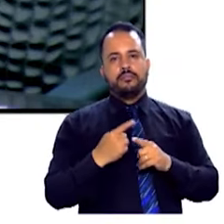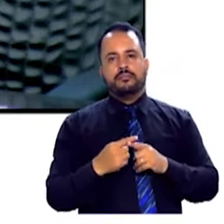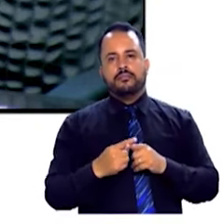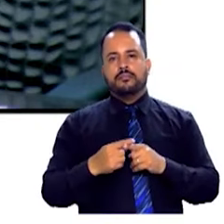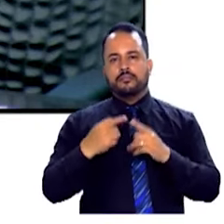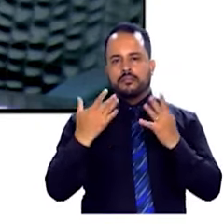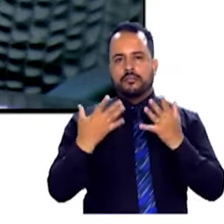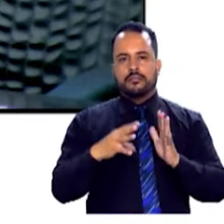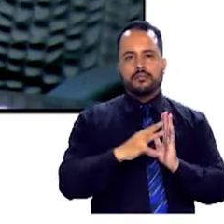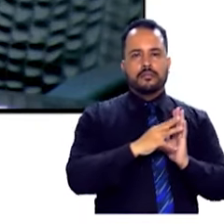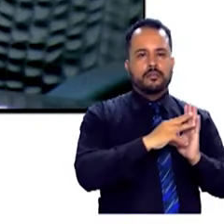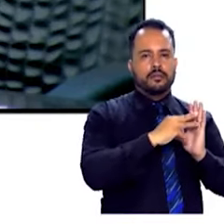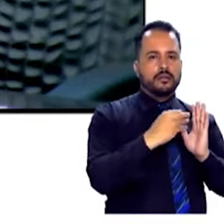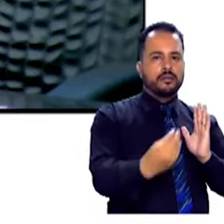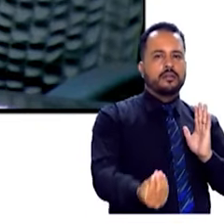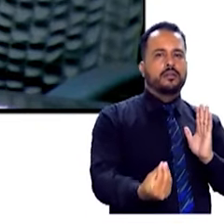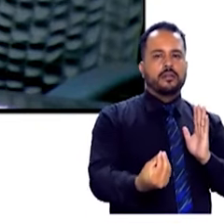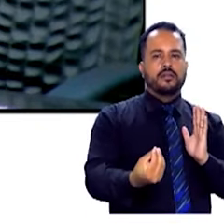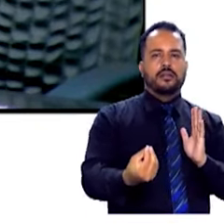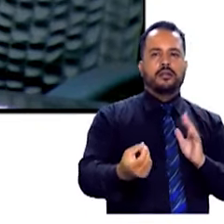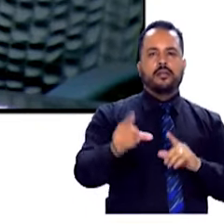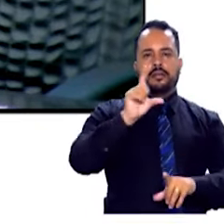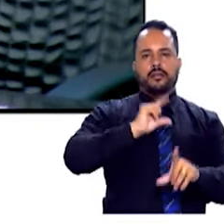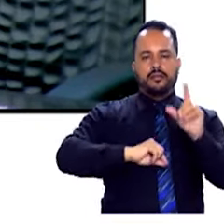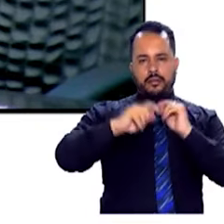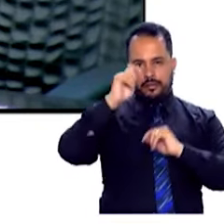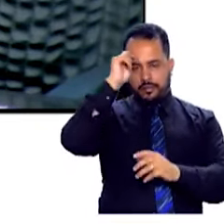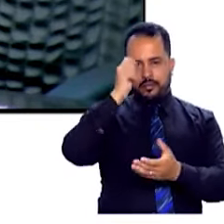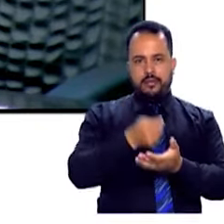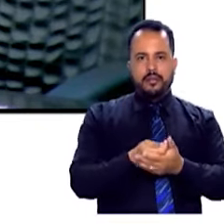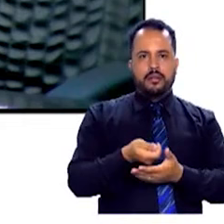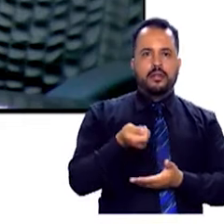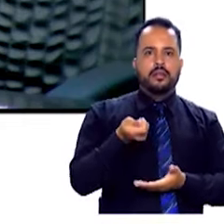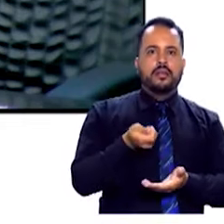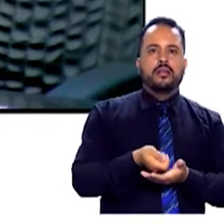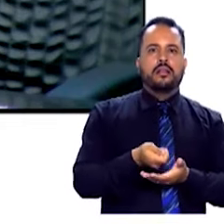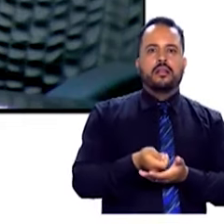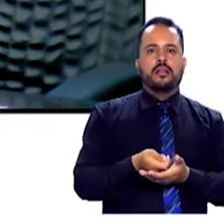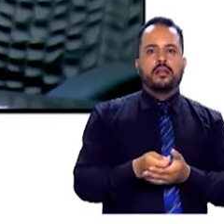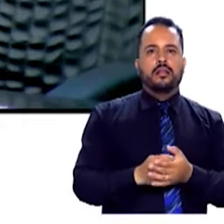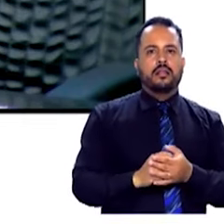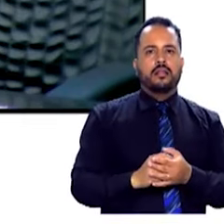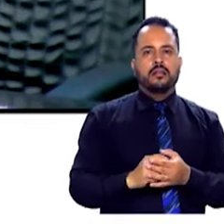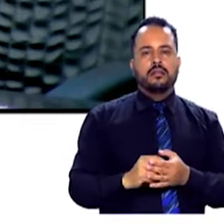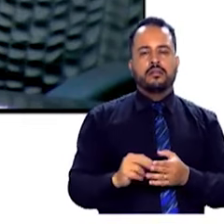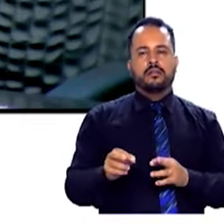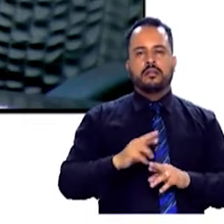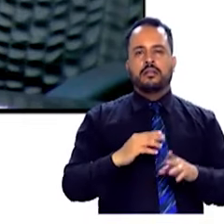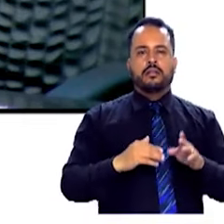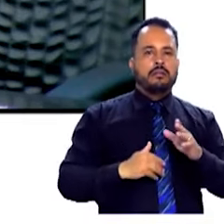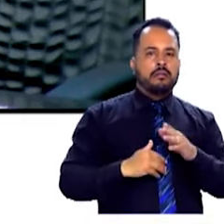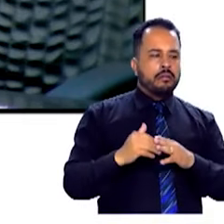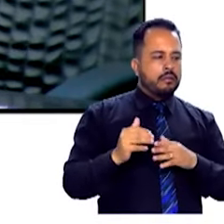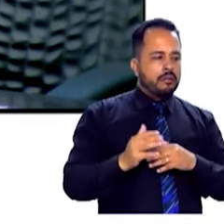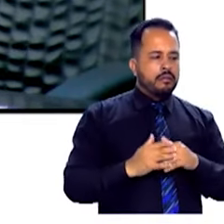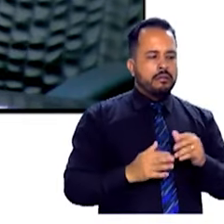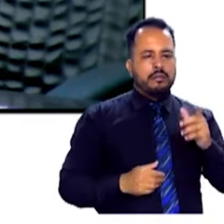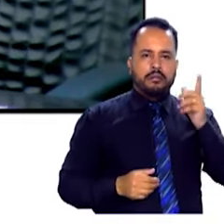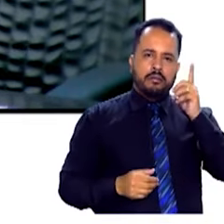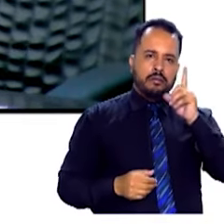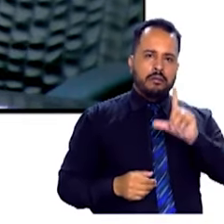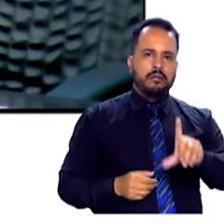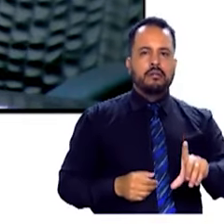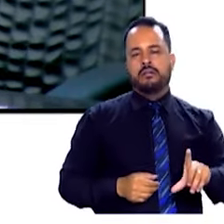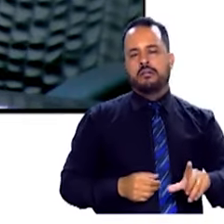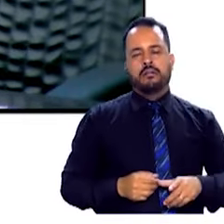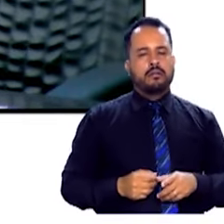filtros fixos e rígidos eh não foi capaz na experiência internacional de conter o acesso